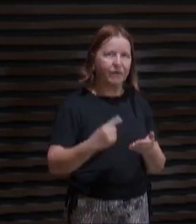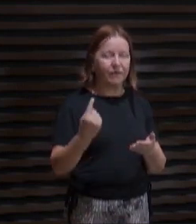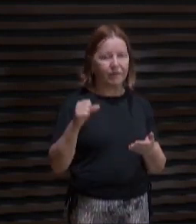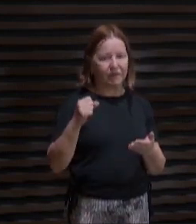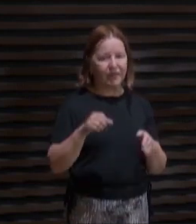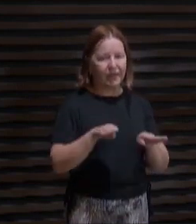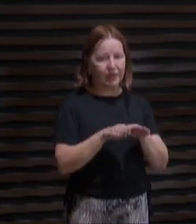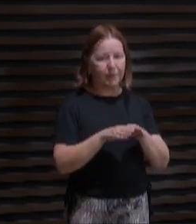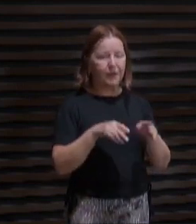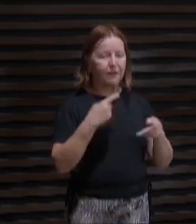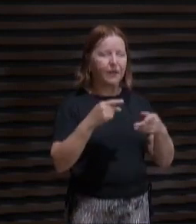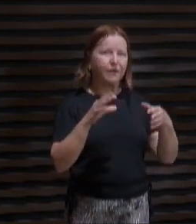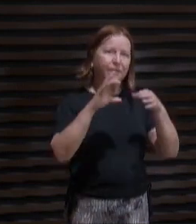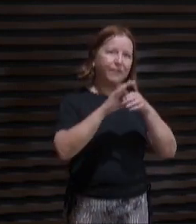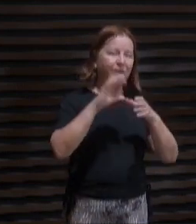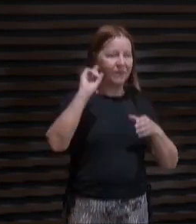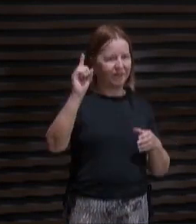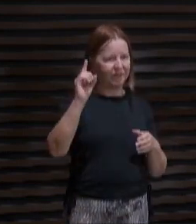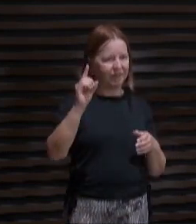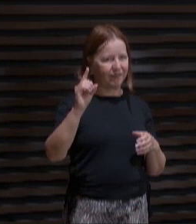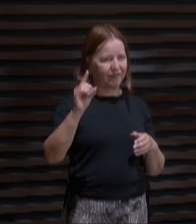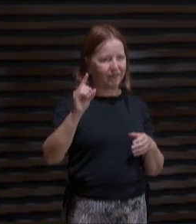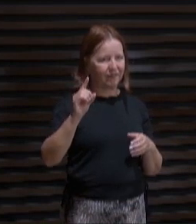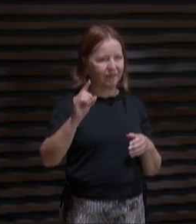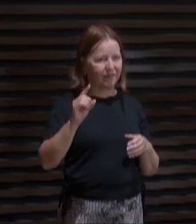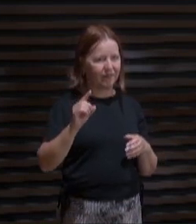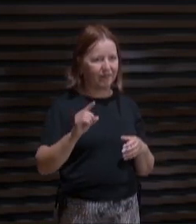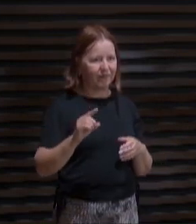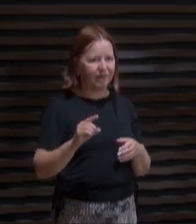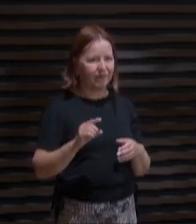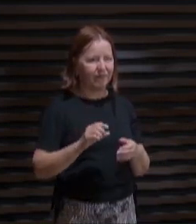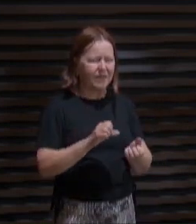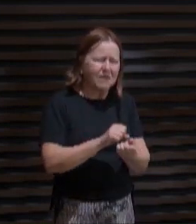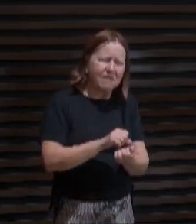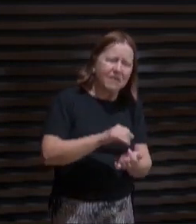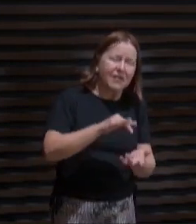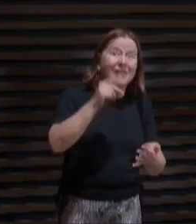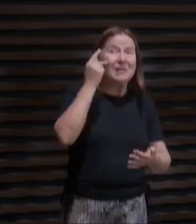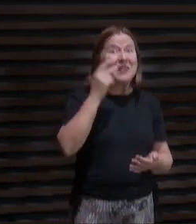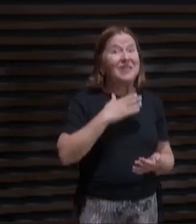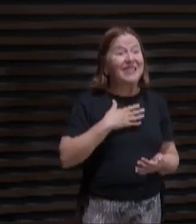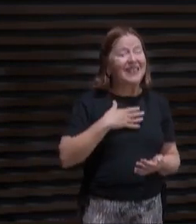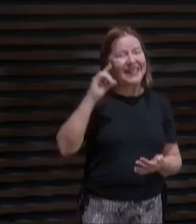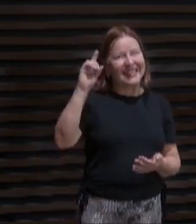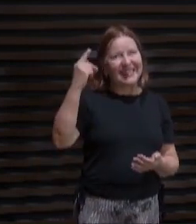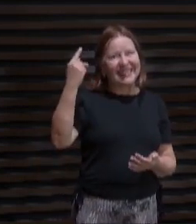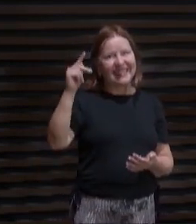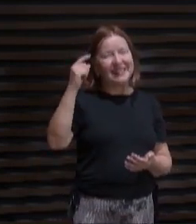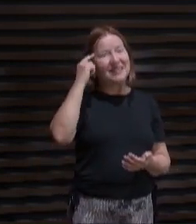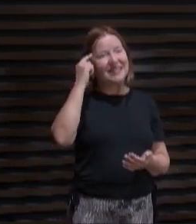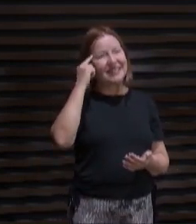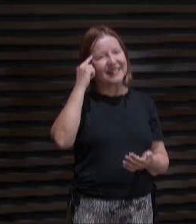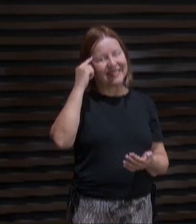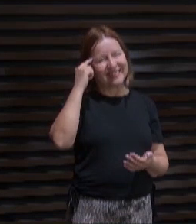de intimidade com Deus. Ele diz: que preciosos para mim, ó Deus, são os teus pensamentos,